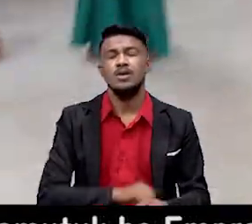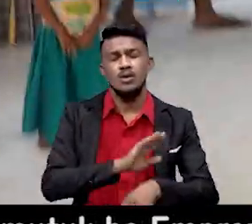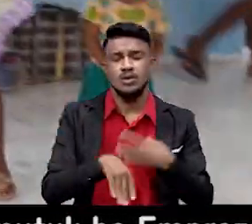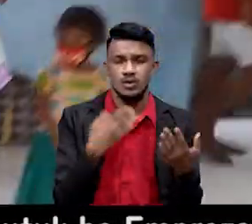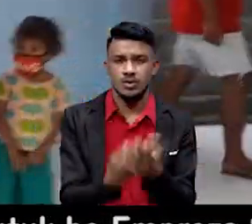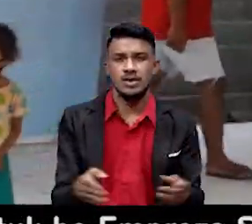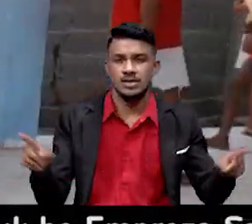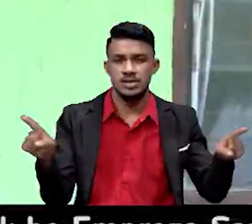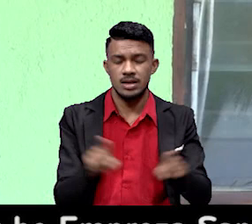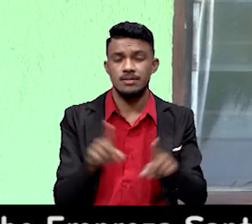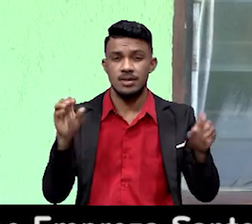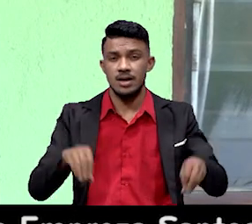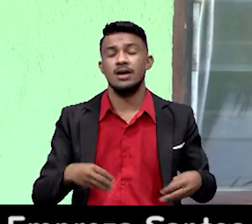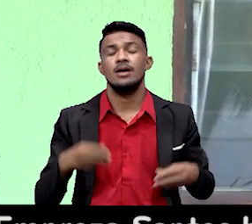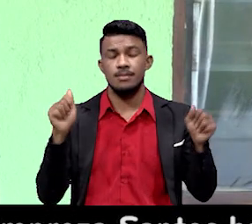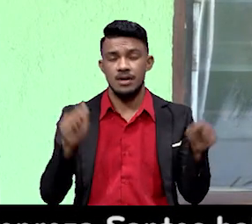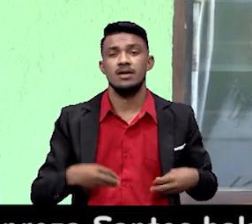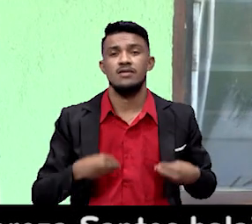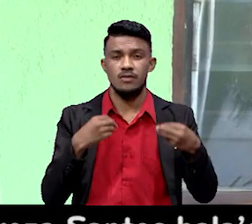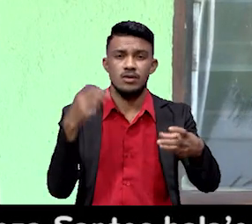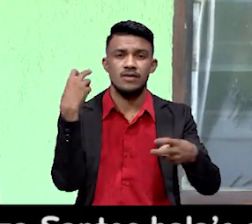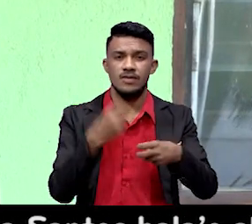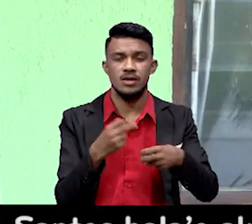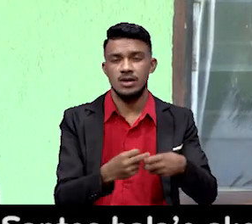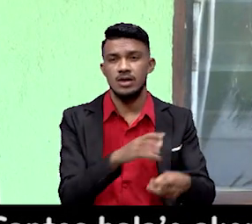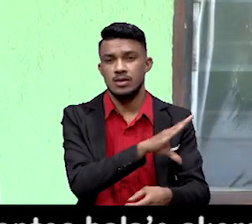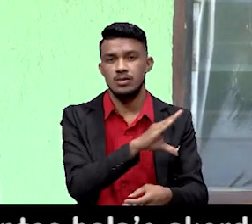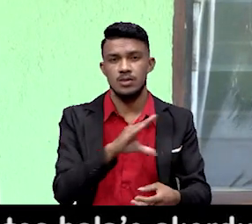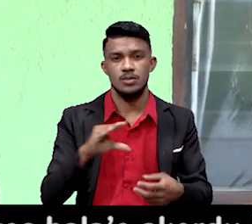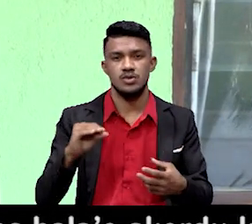a vez ne bele fomos impacto ba sira no no mos